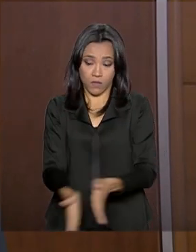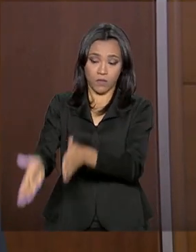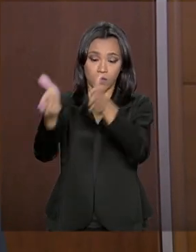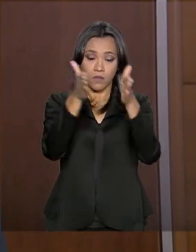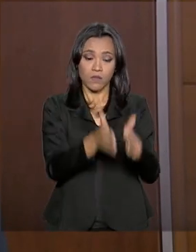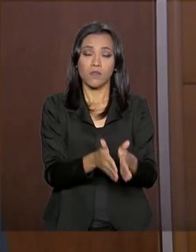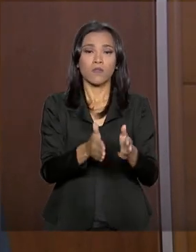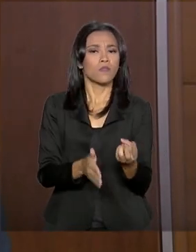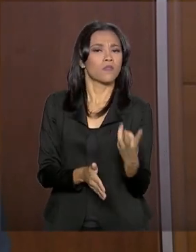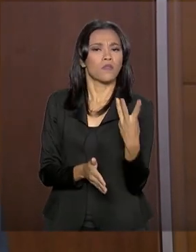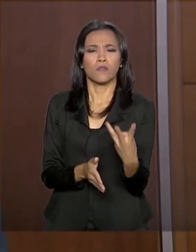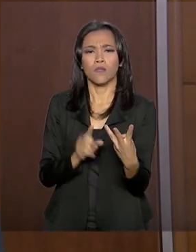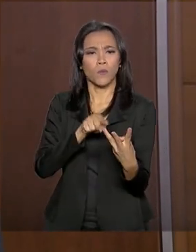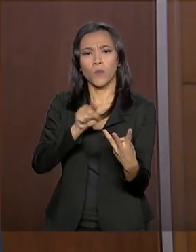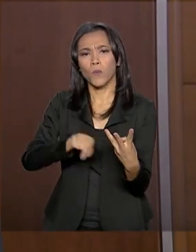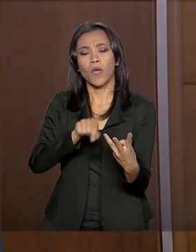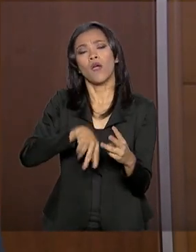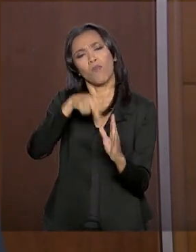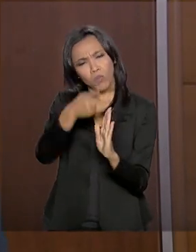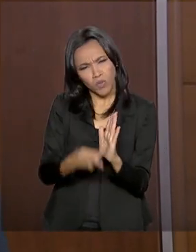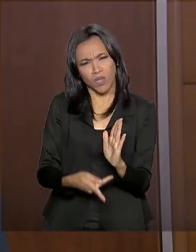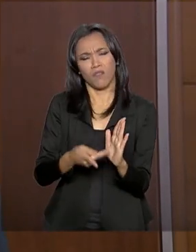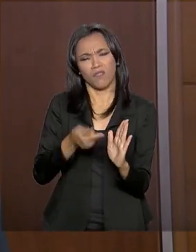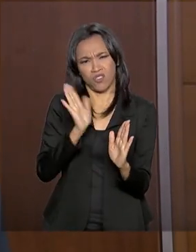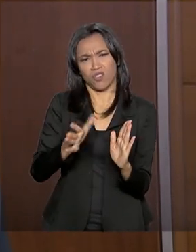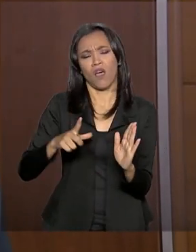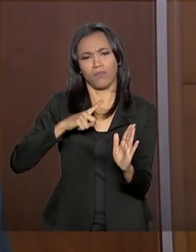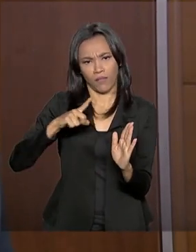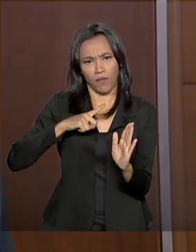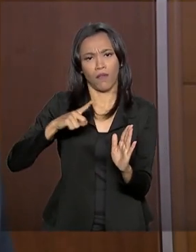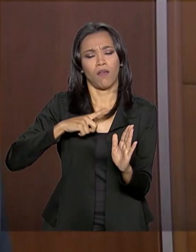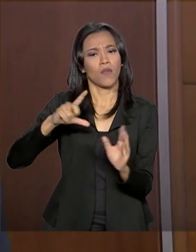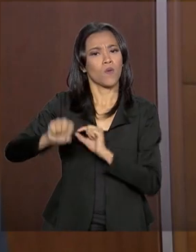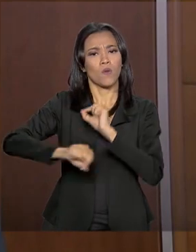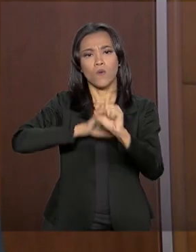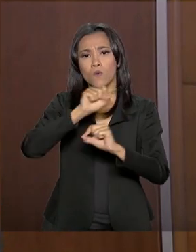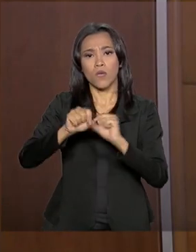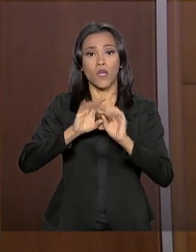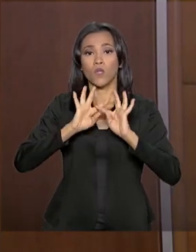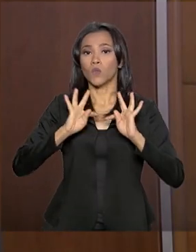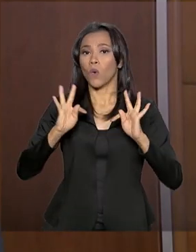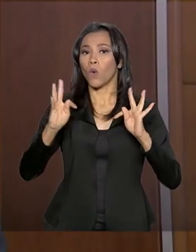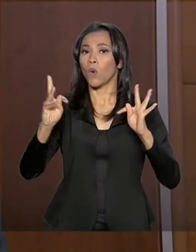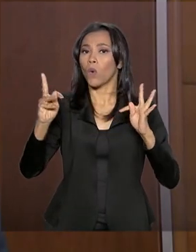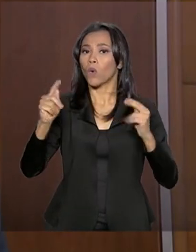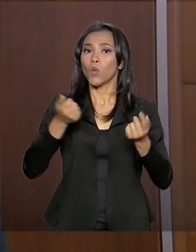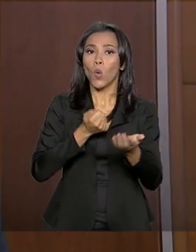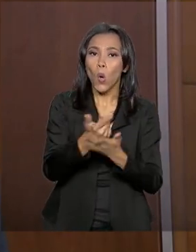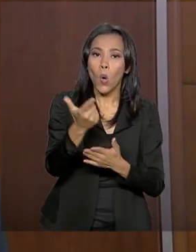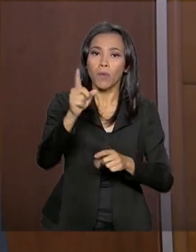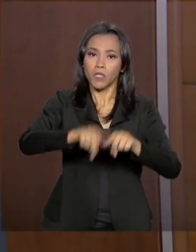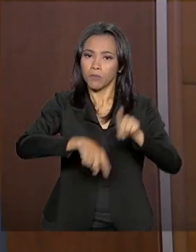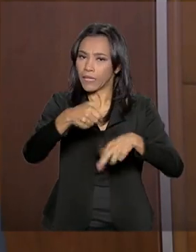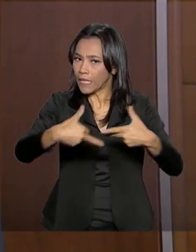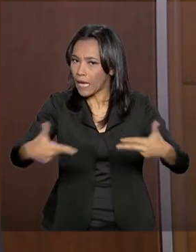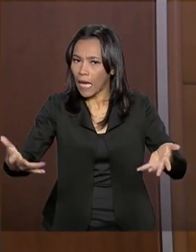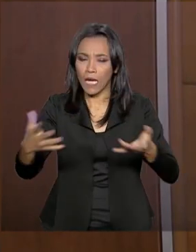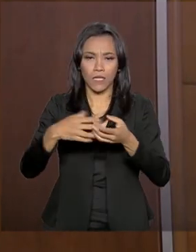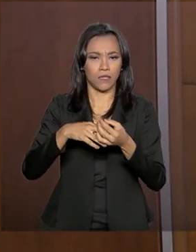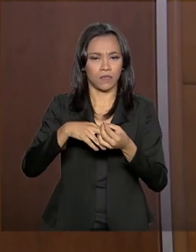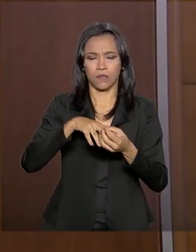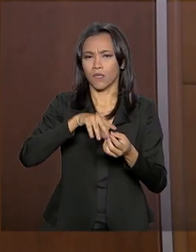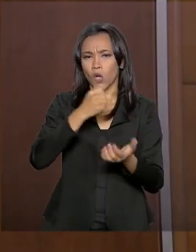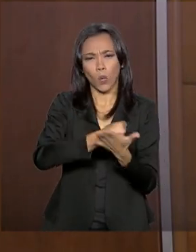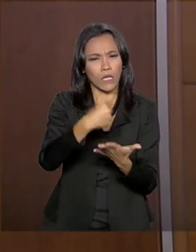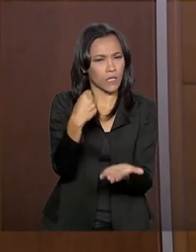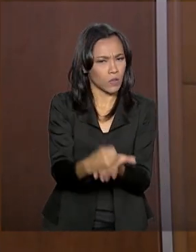processo um projecto que existe de centralização dos processos de compras de bens de serviços